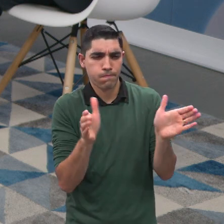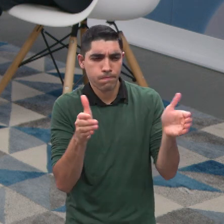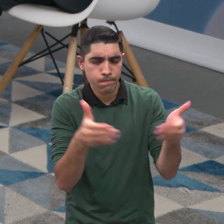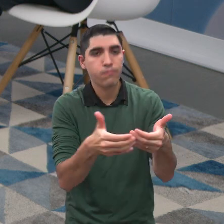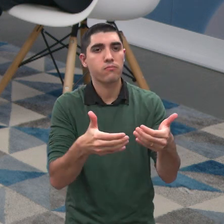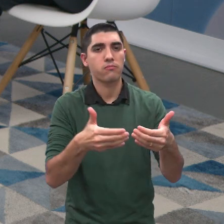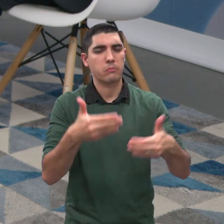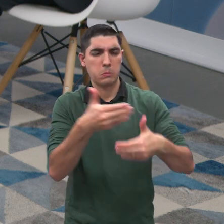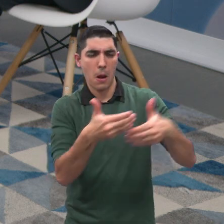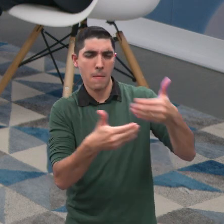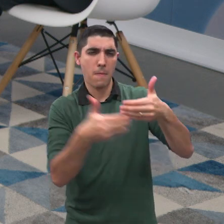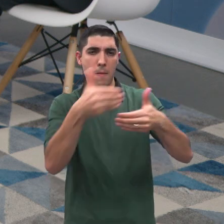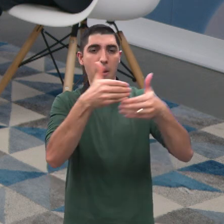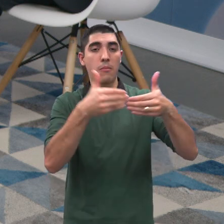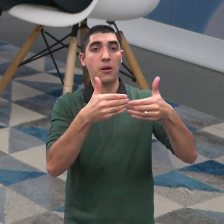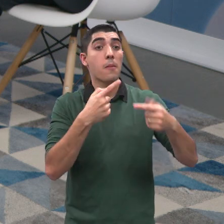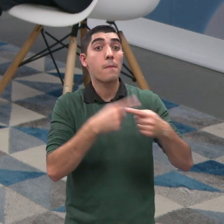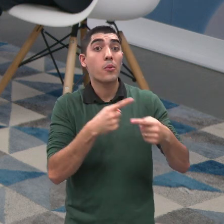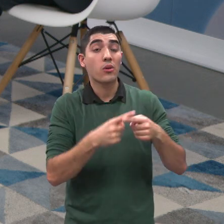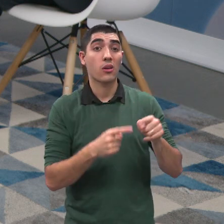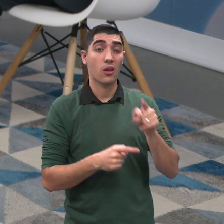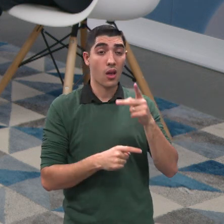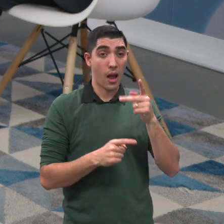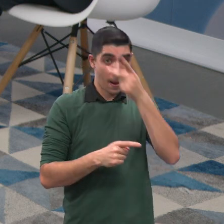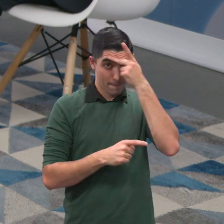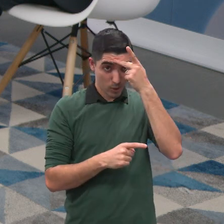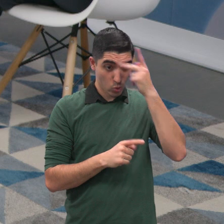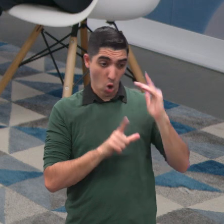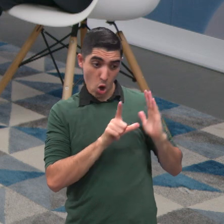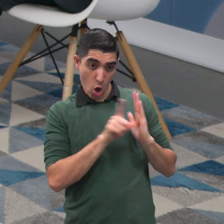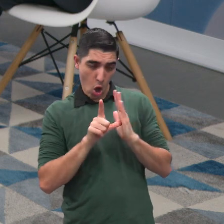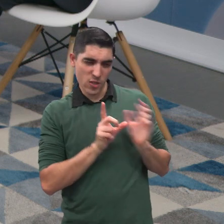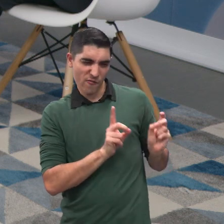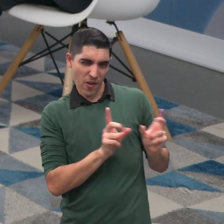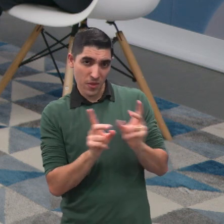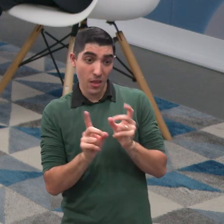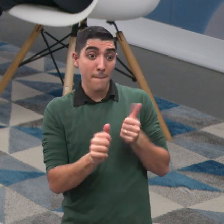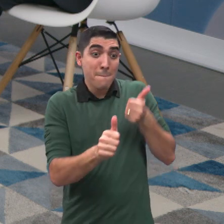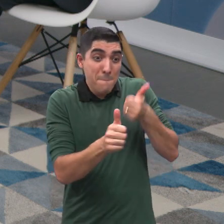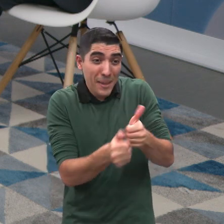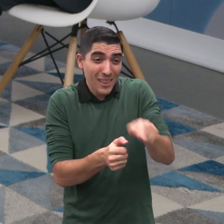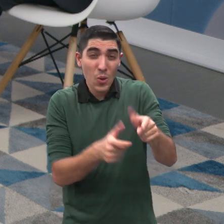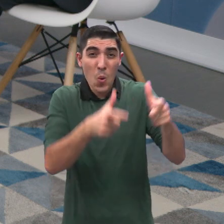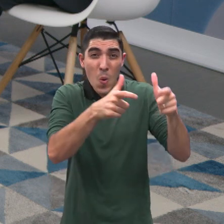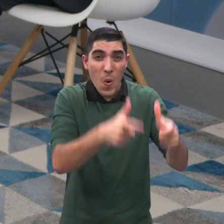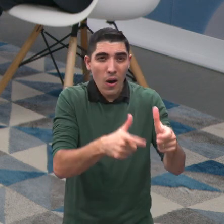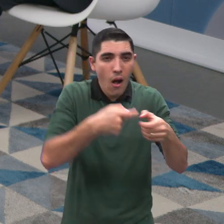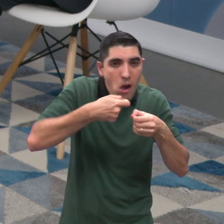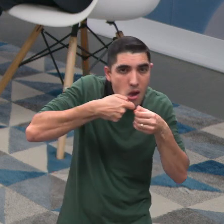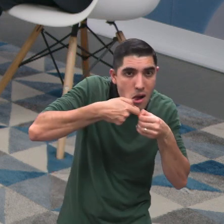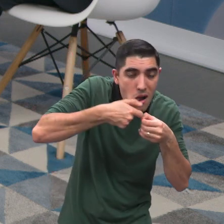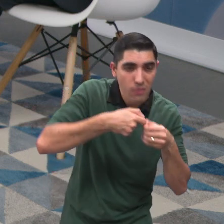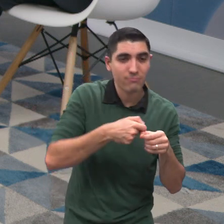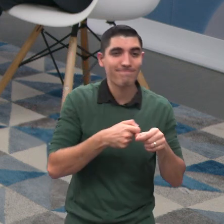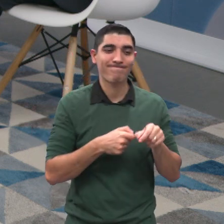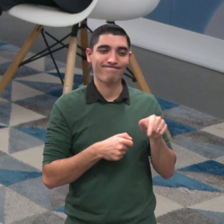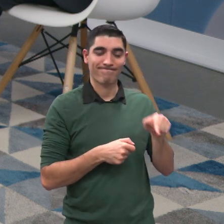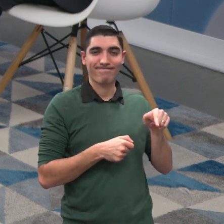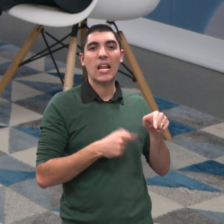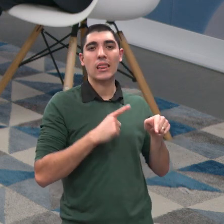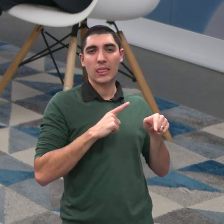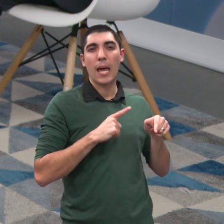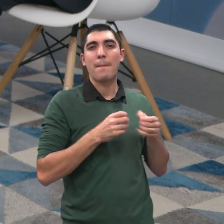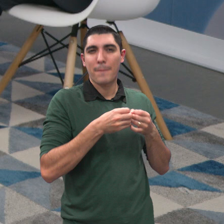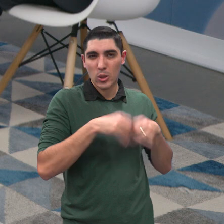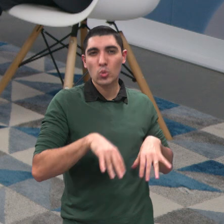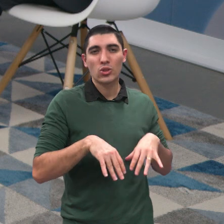facilitar o acesso, também dar uma sensação de segurança a mais para os comerciantes ali locais que foram amplamente atingidos.